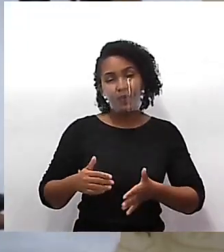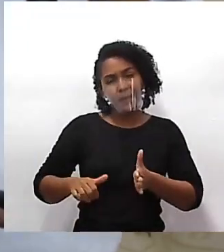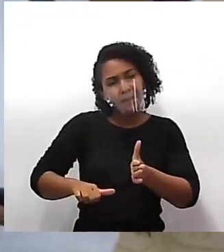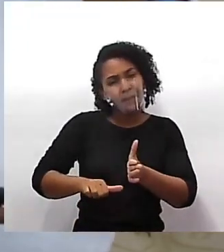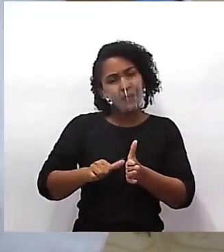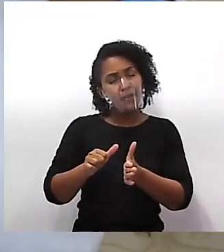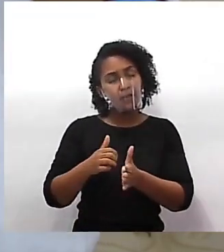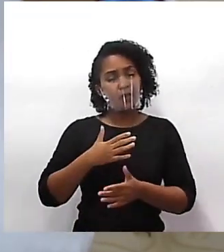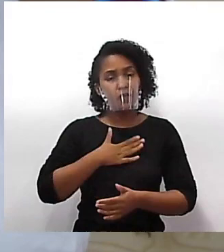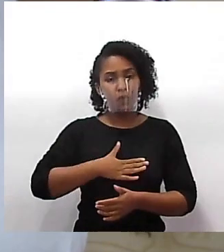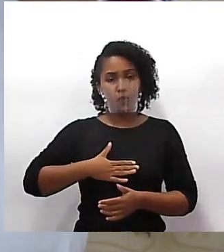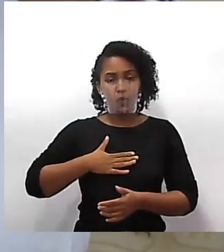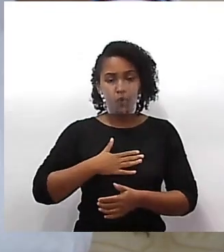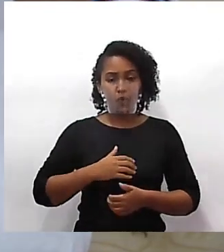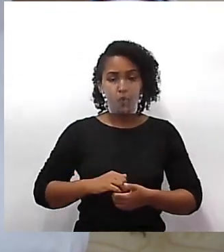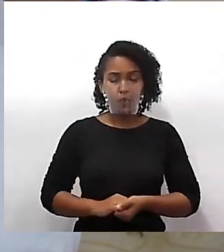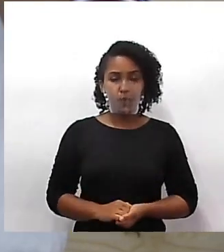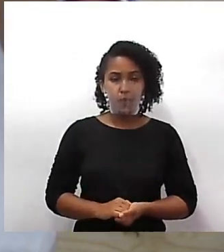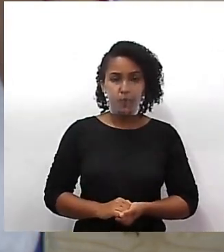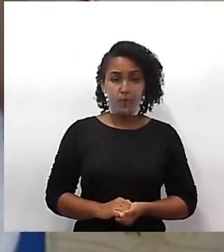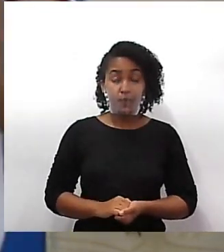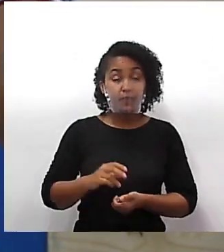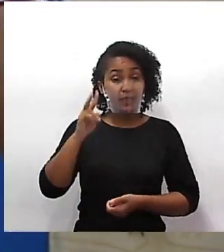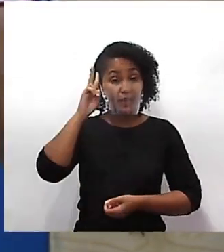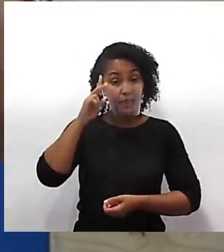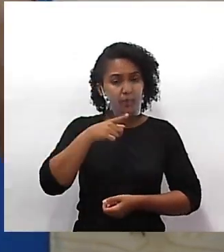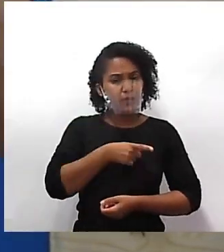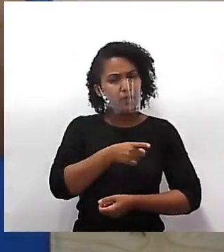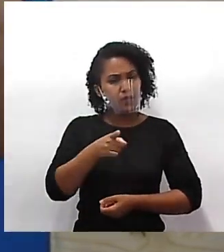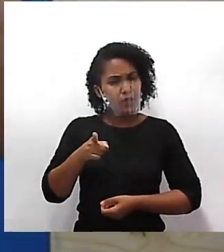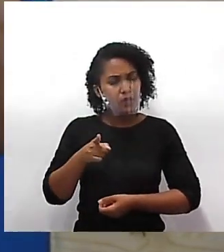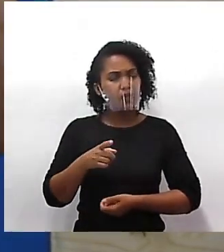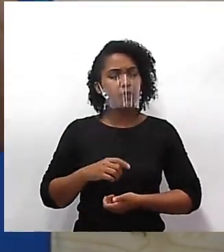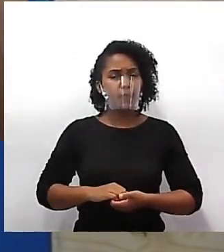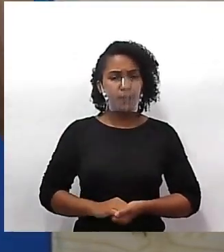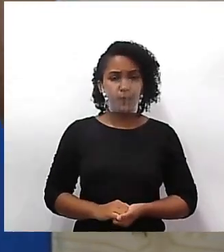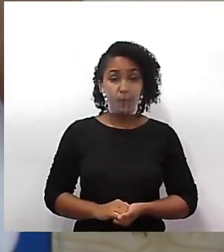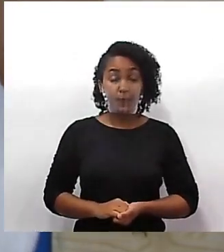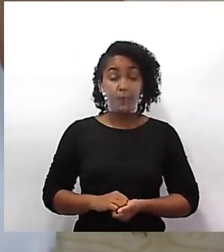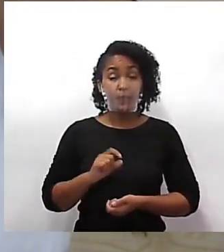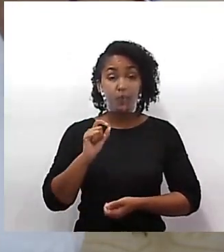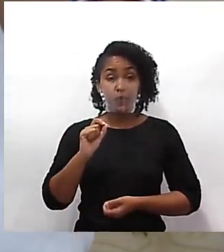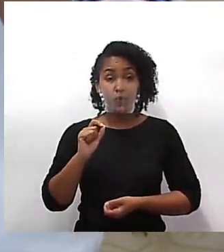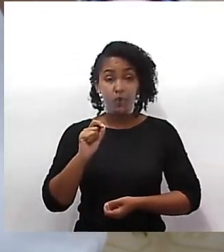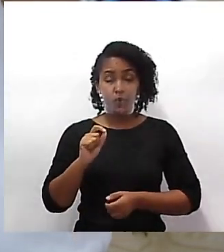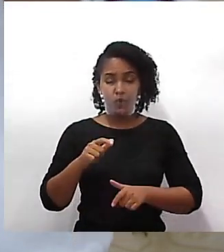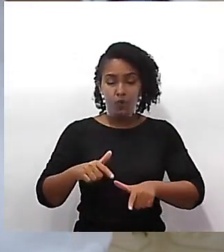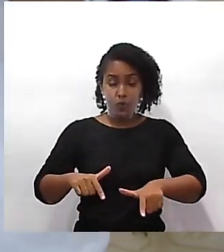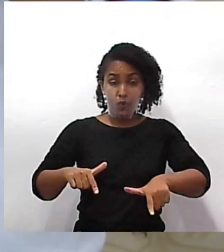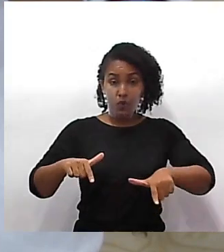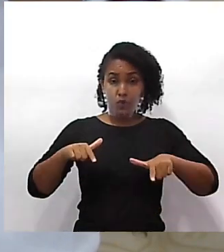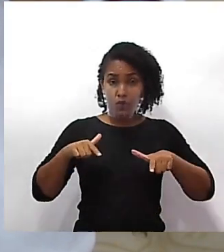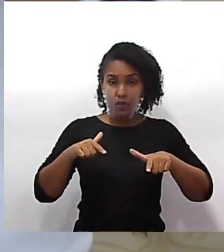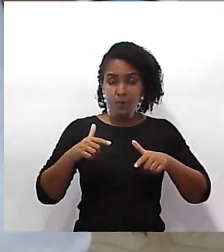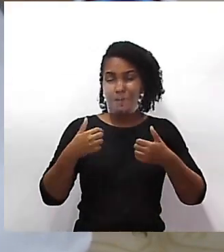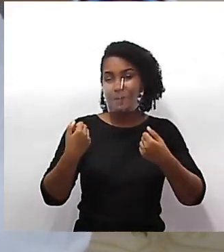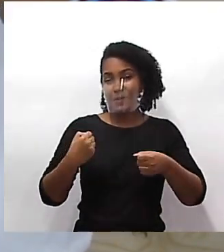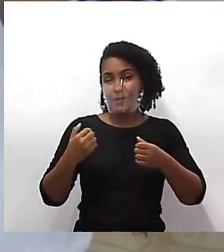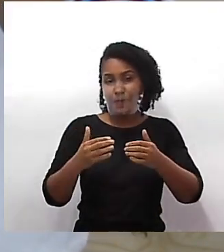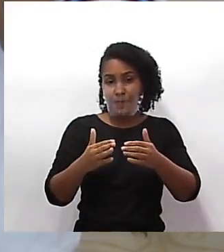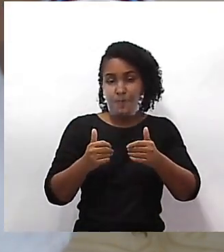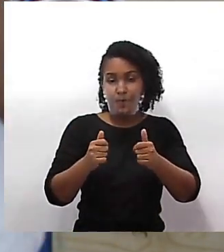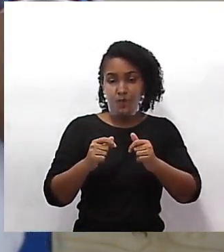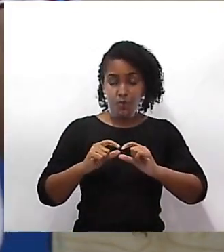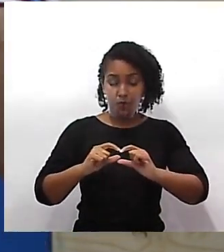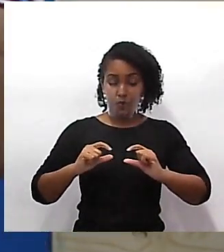Primeiramente, eu gostaria de lembrar a todos vocês que o certificado deve ser solicitado através